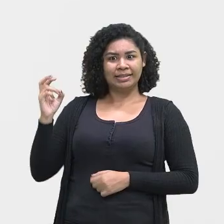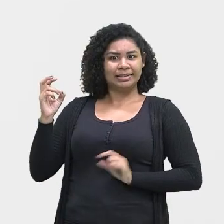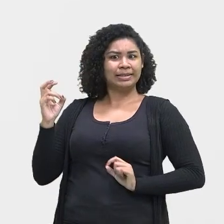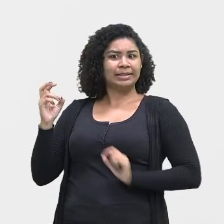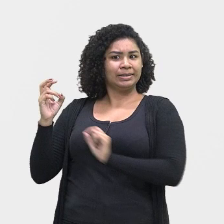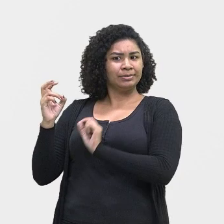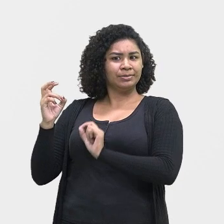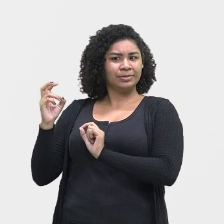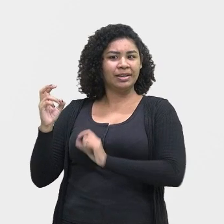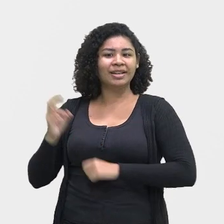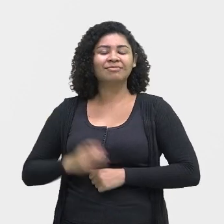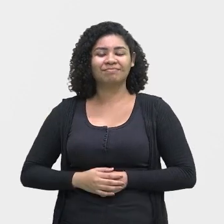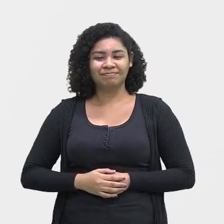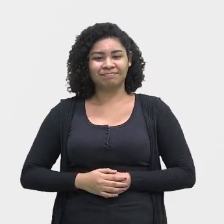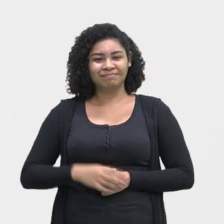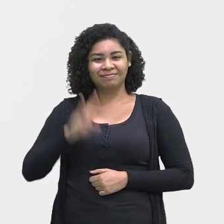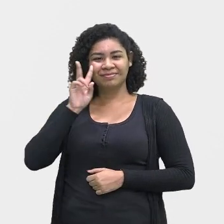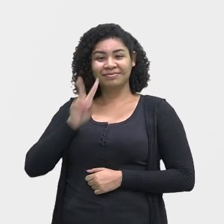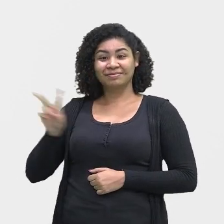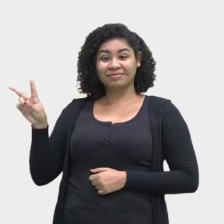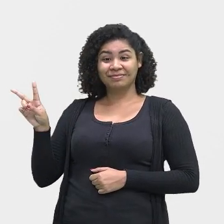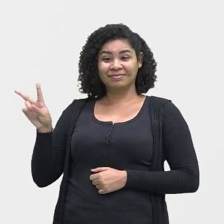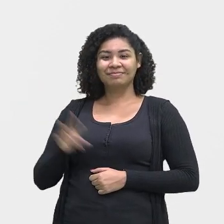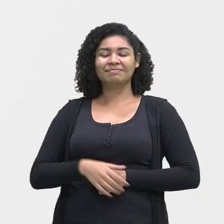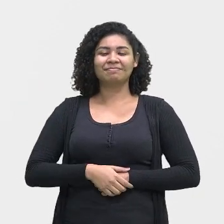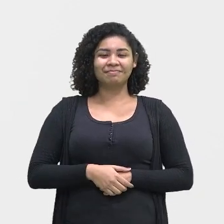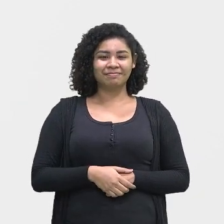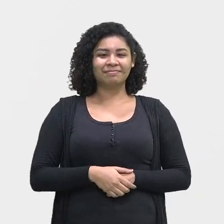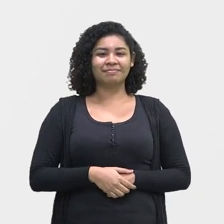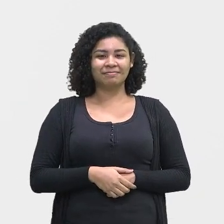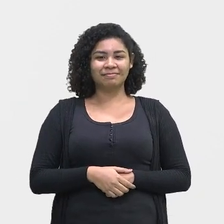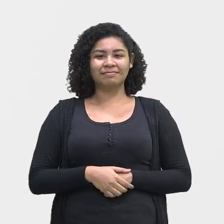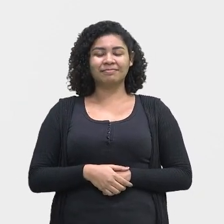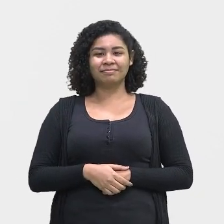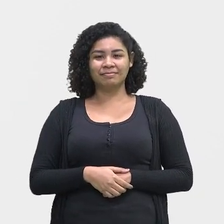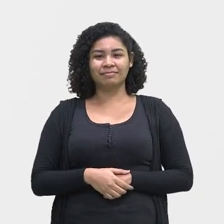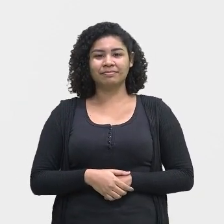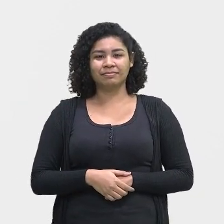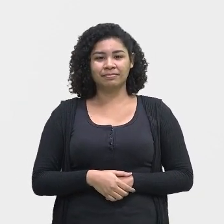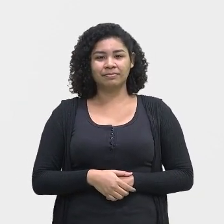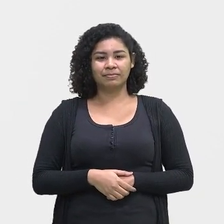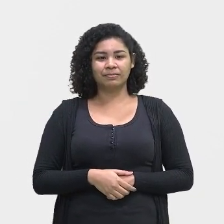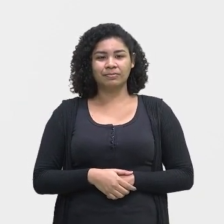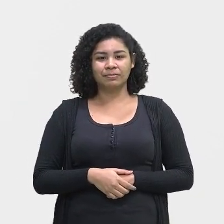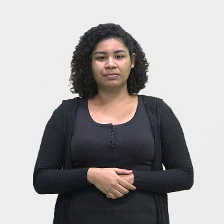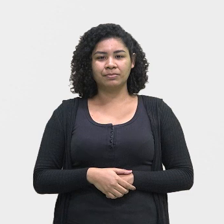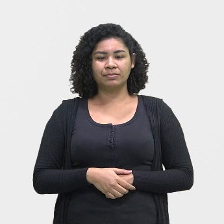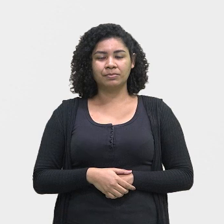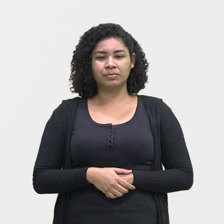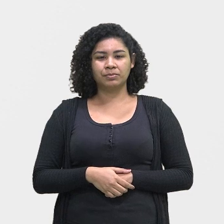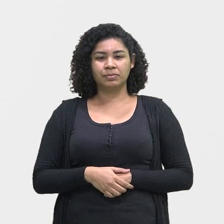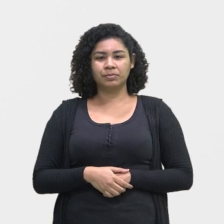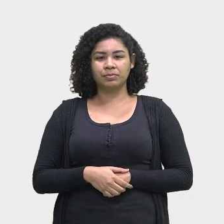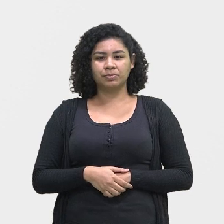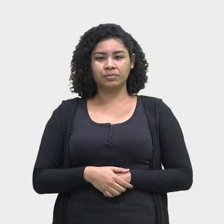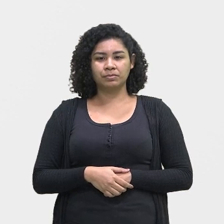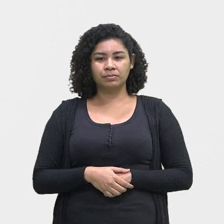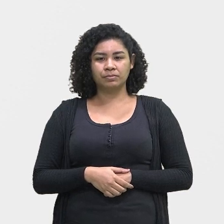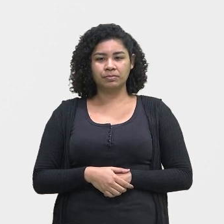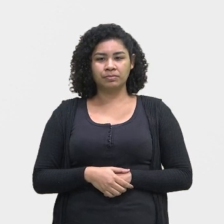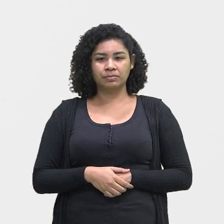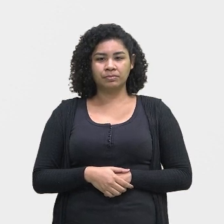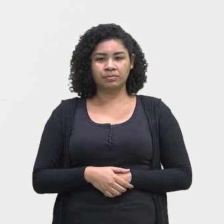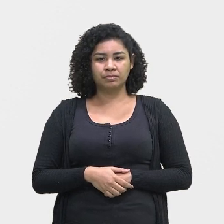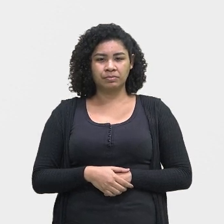aqui na cartela para a gente ler junto, né? A gente vai falar sobre... Vocês podem dar uma olhadinha aí